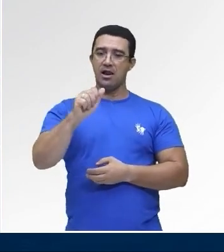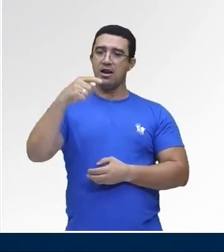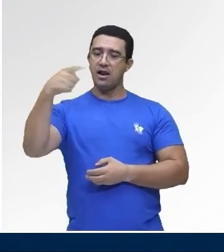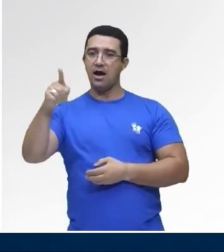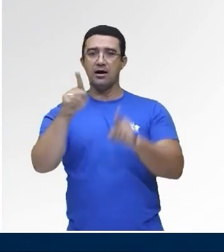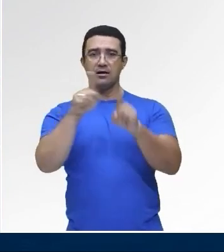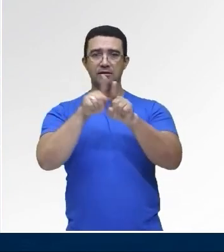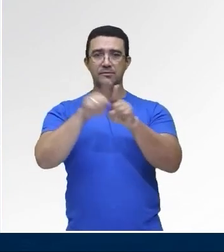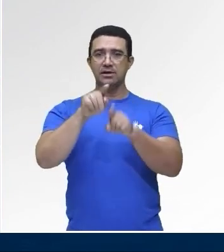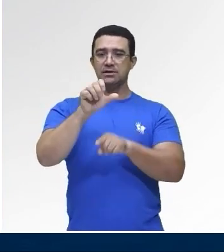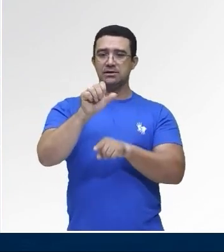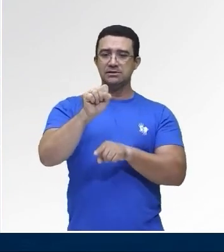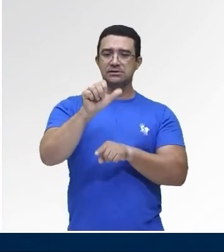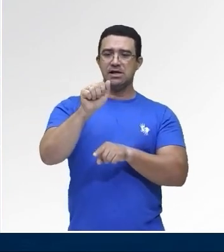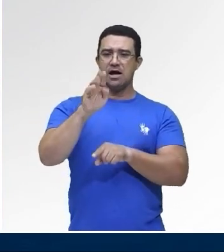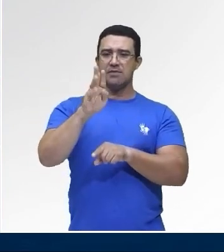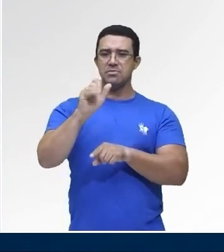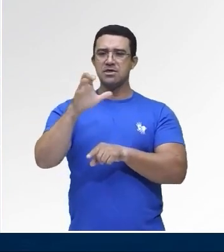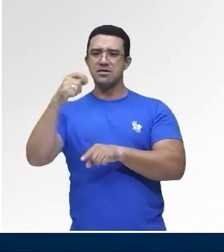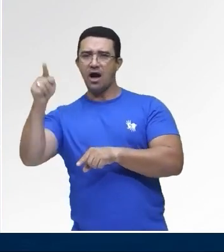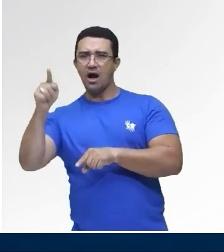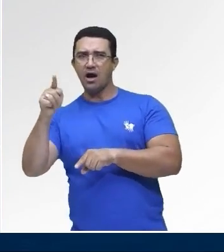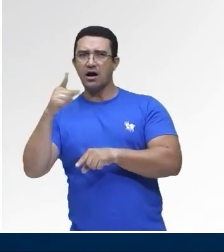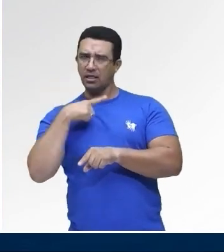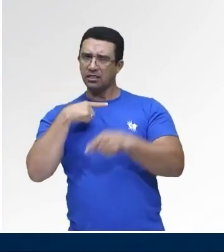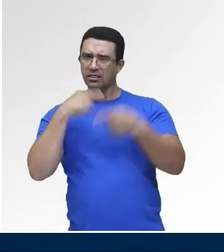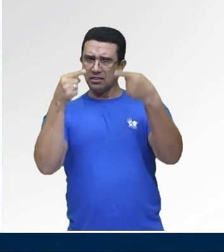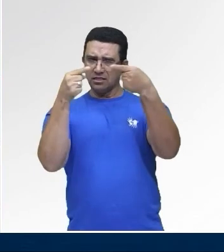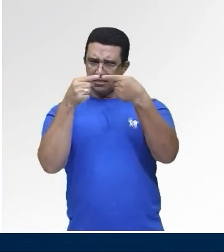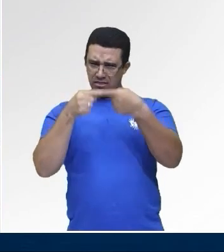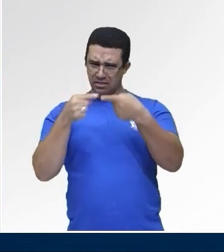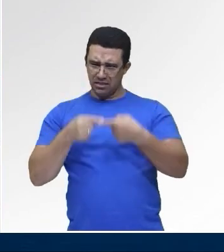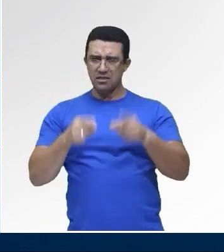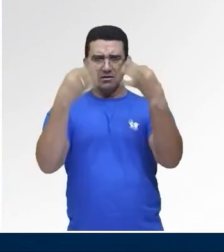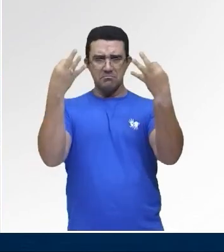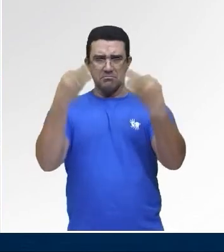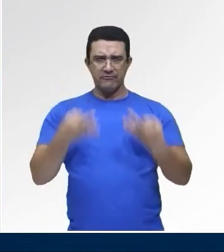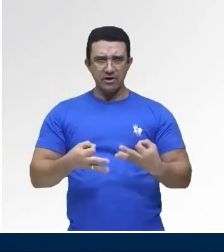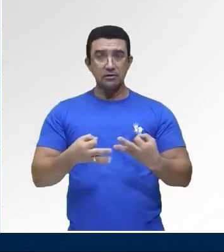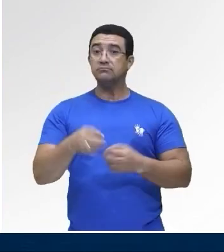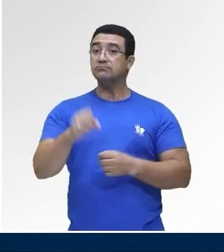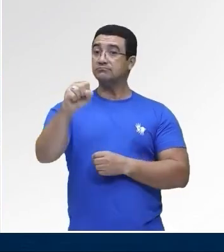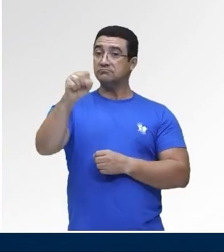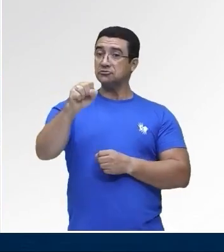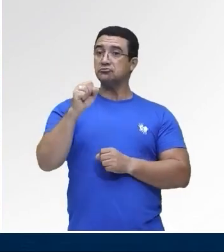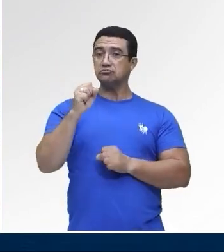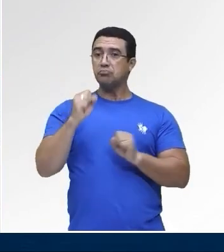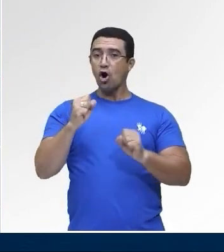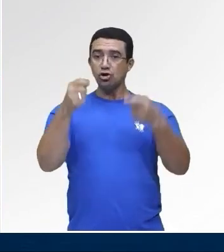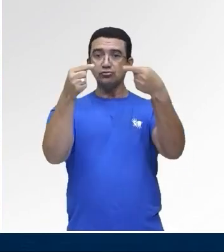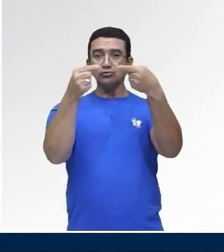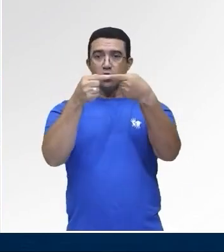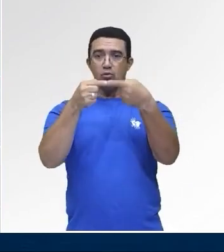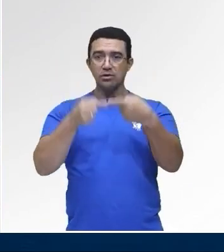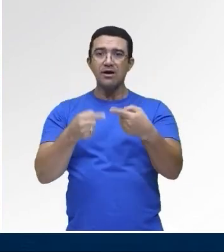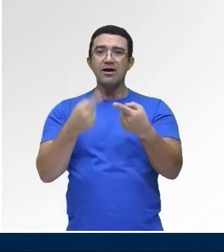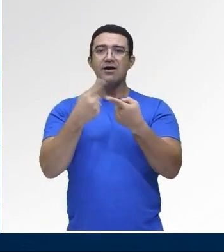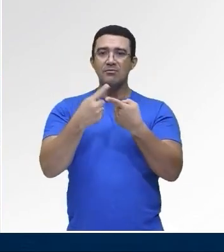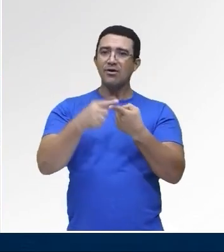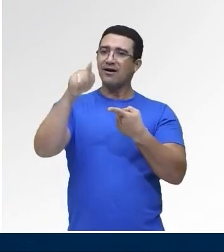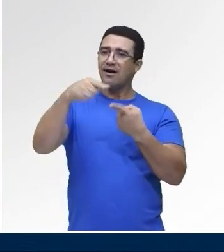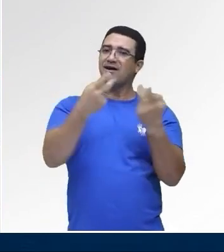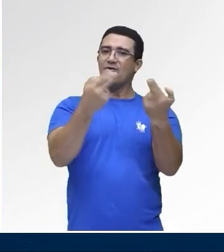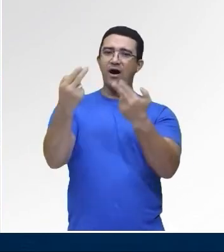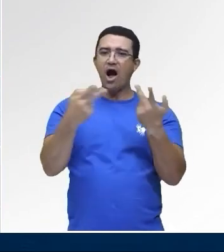Então, eu posso formar uma rima aqui com essas 3 palavras? Sim, eu posso. Por quê? Porque elas são